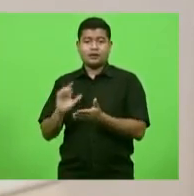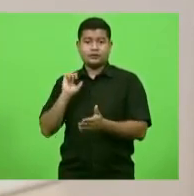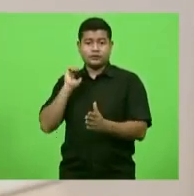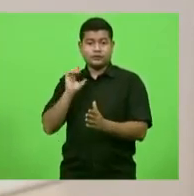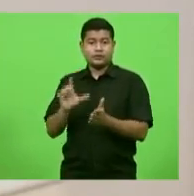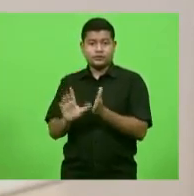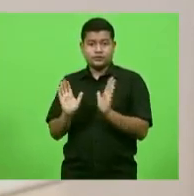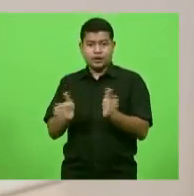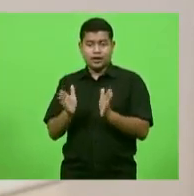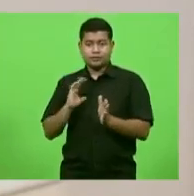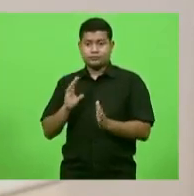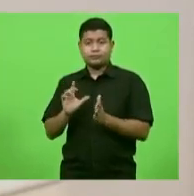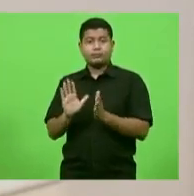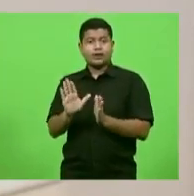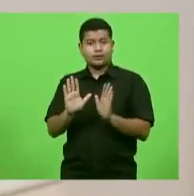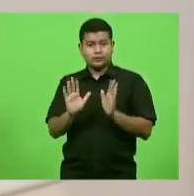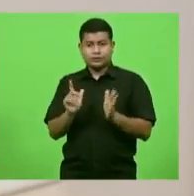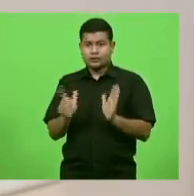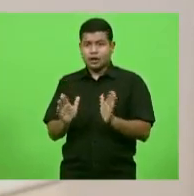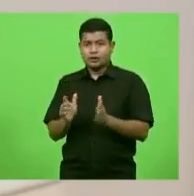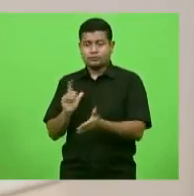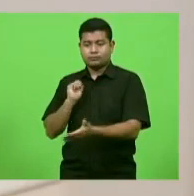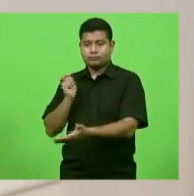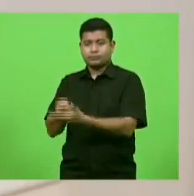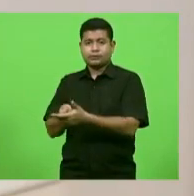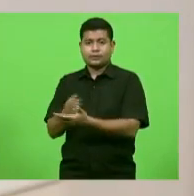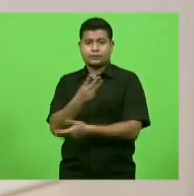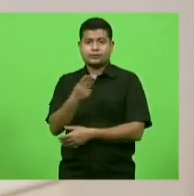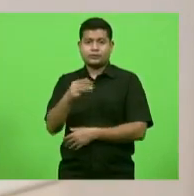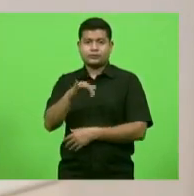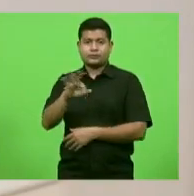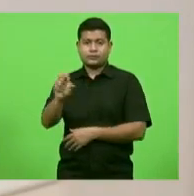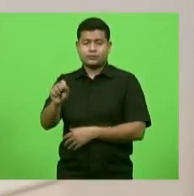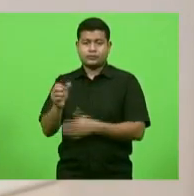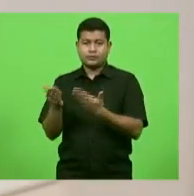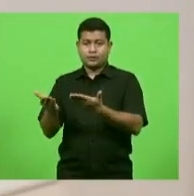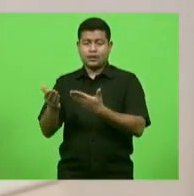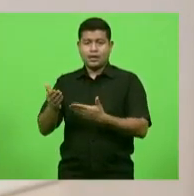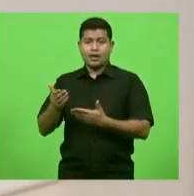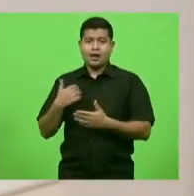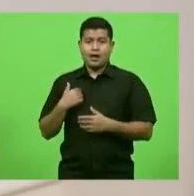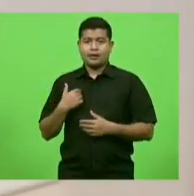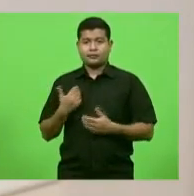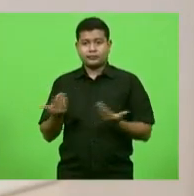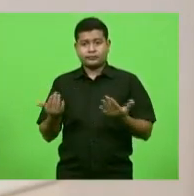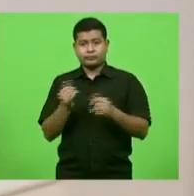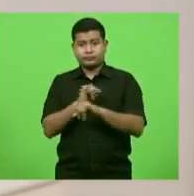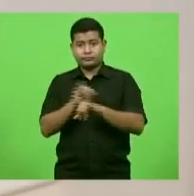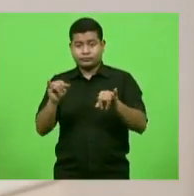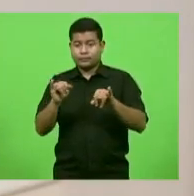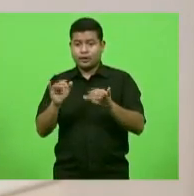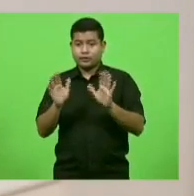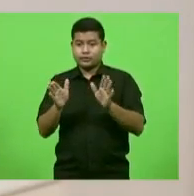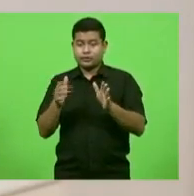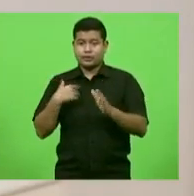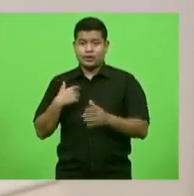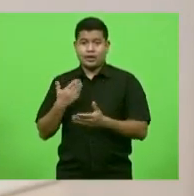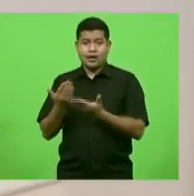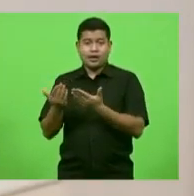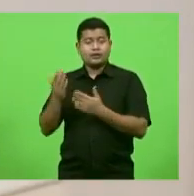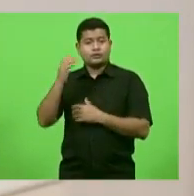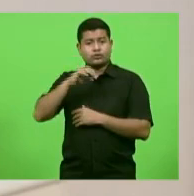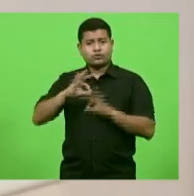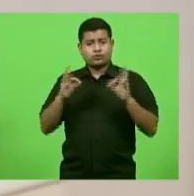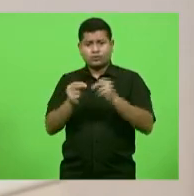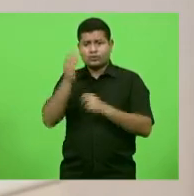empenho. De mais a mais, é público e notório que os ventiladores pulmonares contratados não foram entregues pela empresa que recebeu